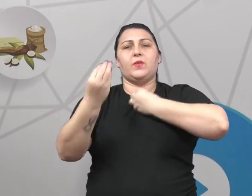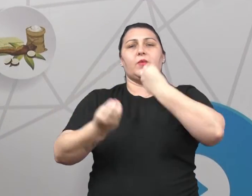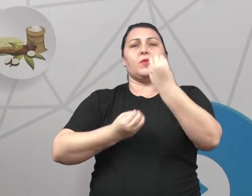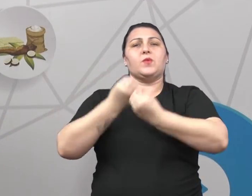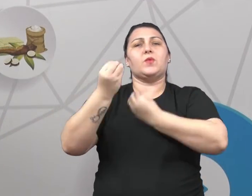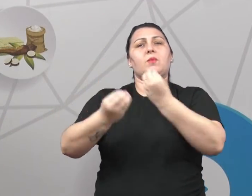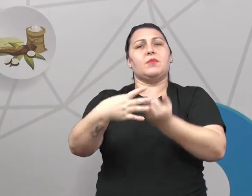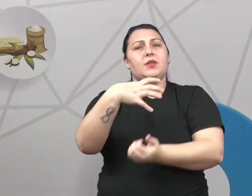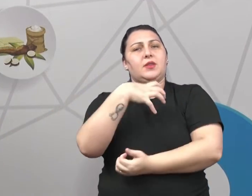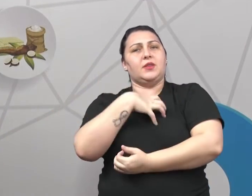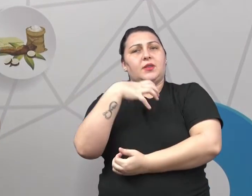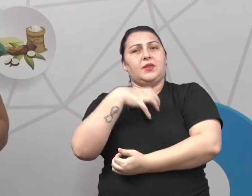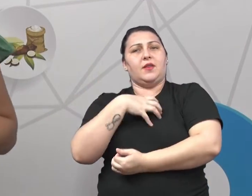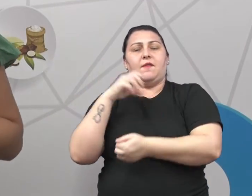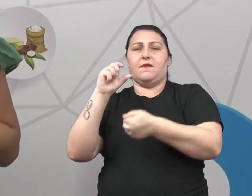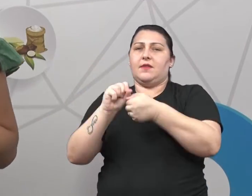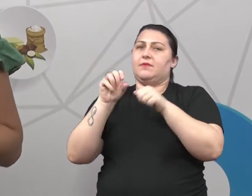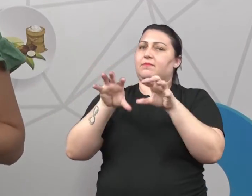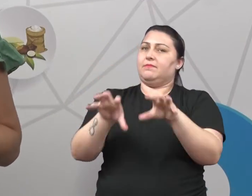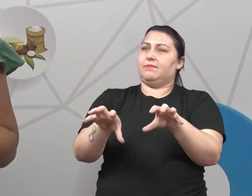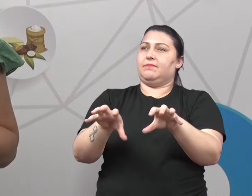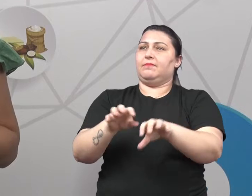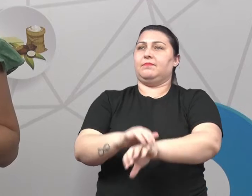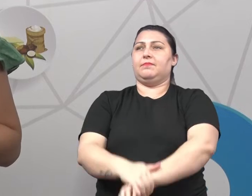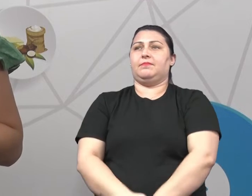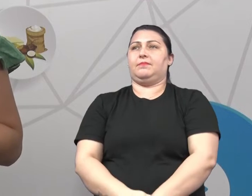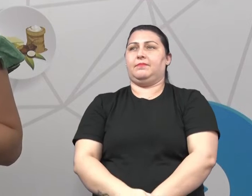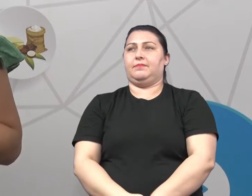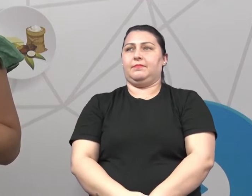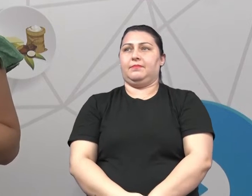sentiu agindo daquela forma.